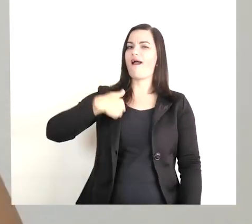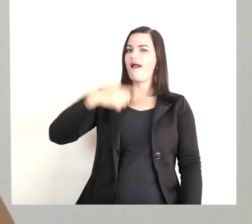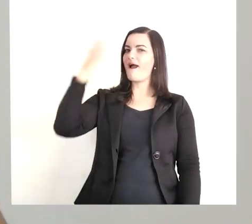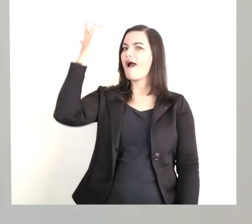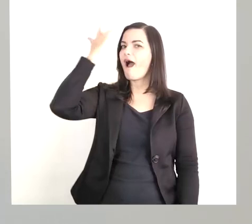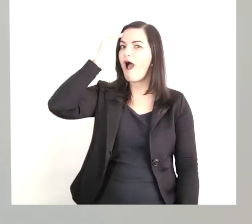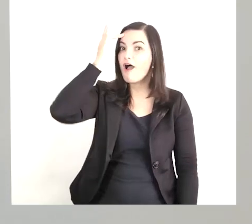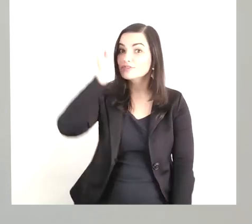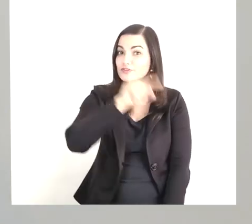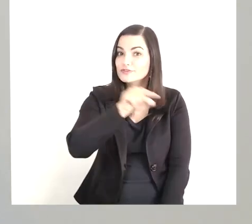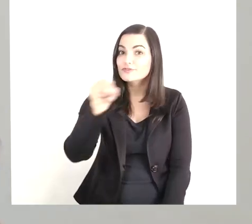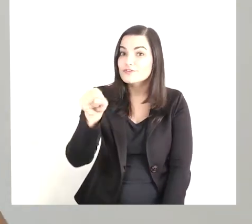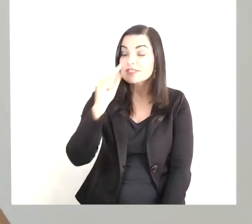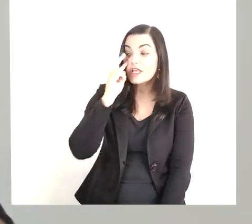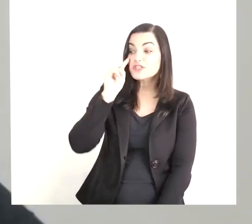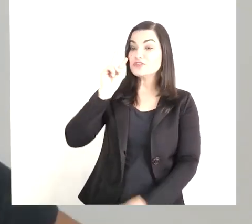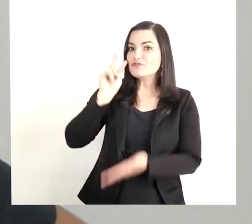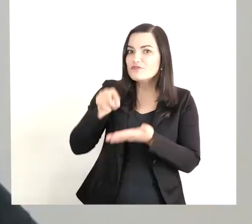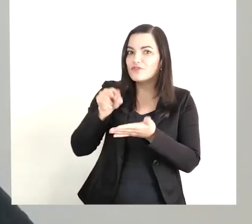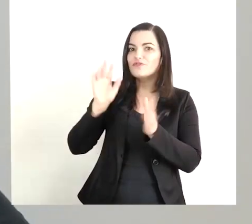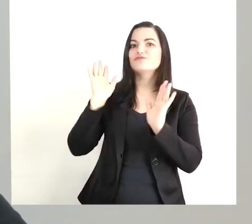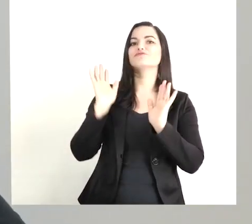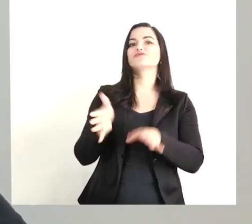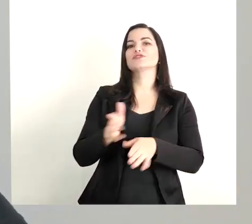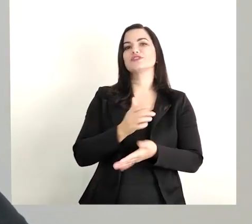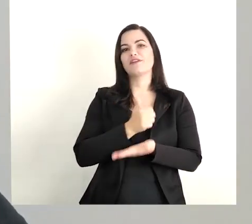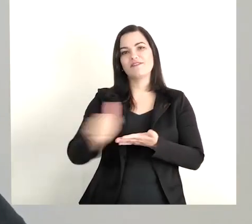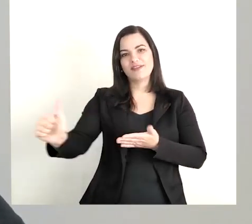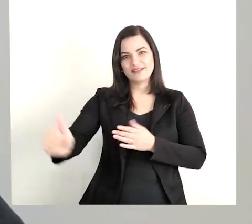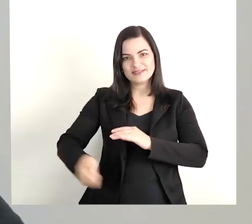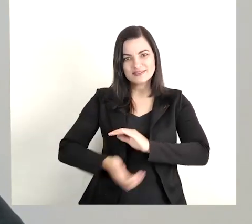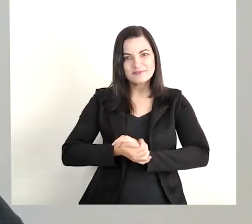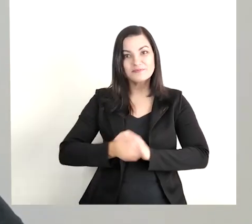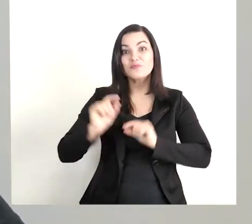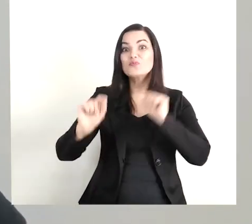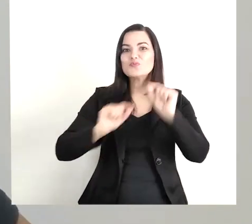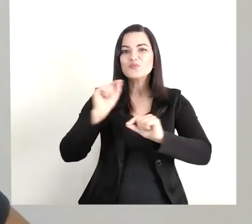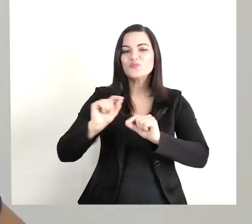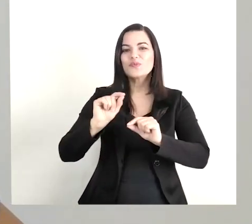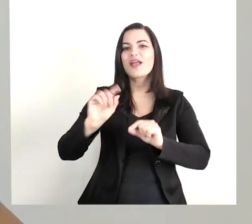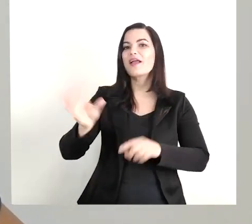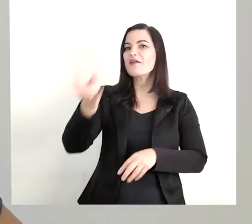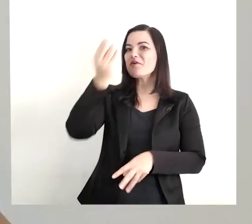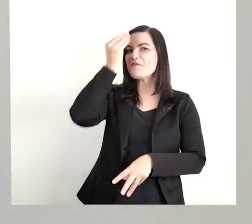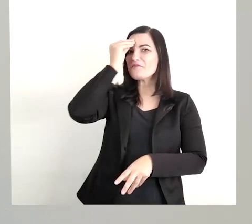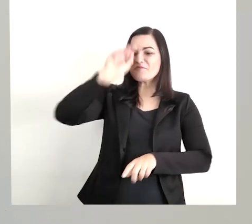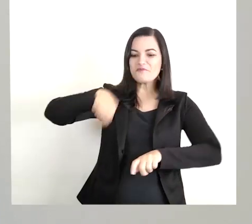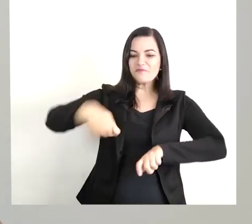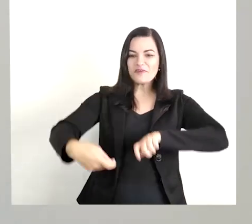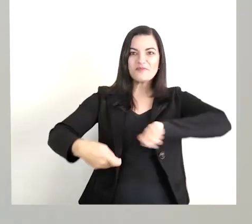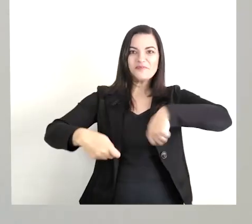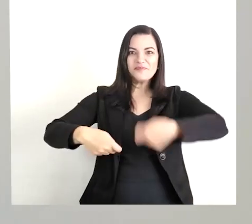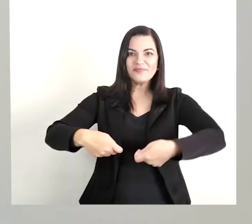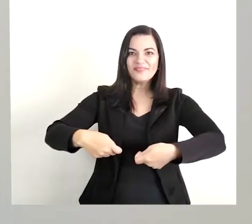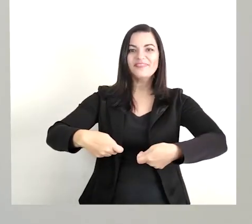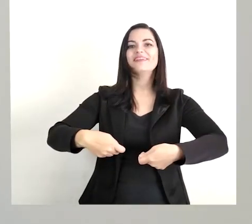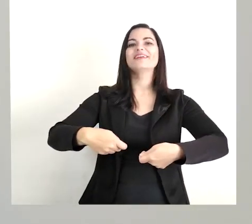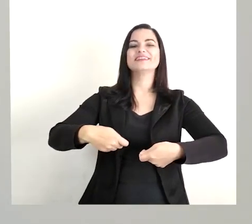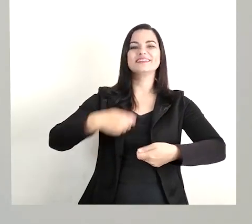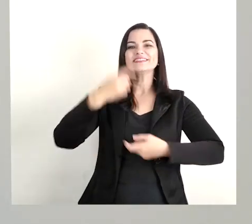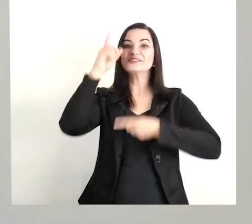já deu uma olhadinha aí e já fez o jogo da memória das expressões. Vou mostrar como eu fiz o